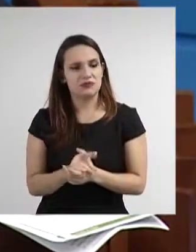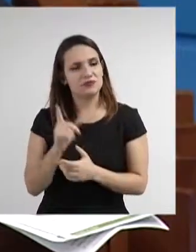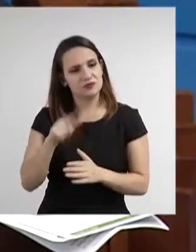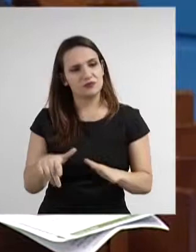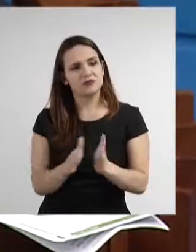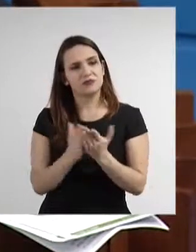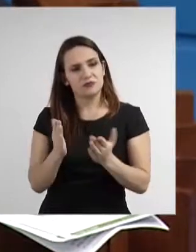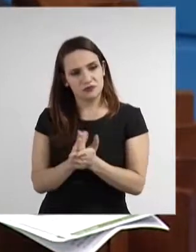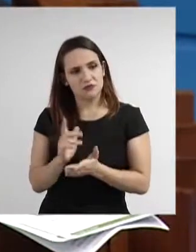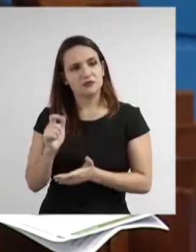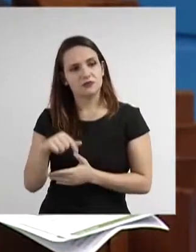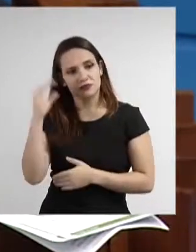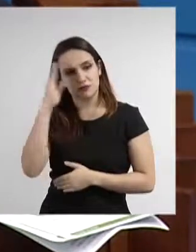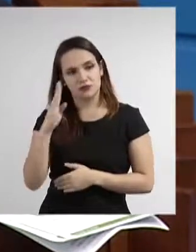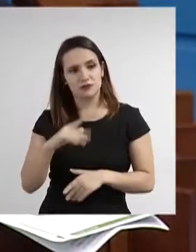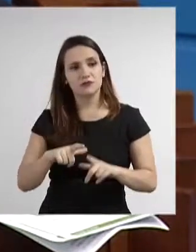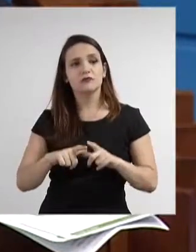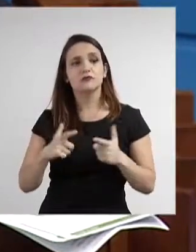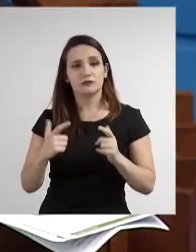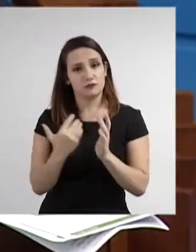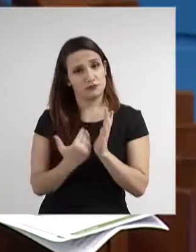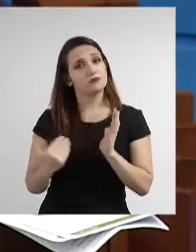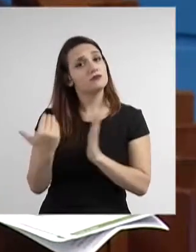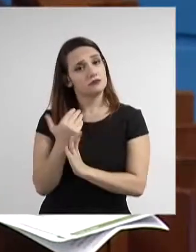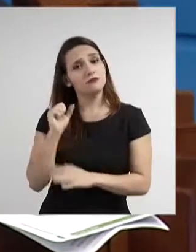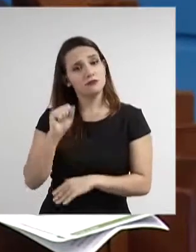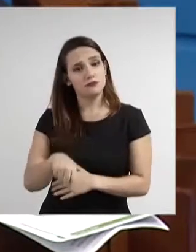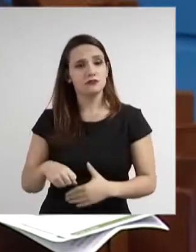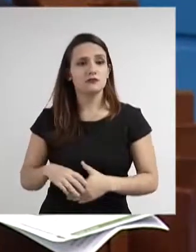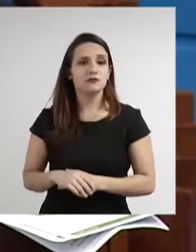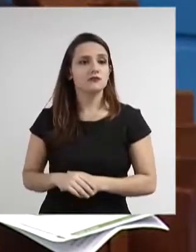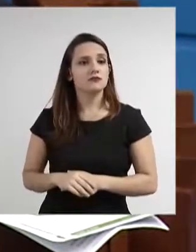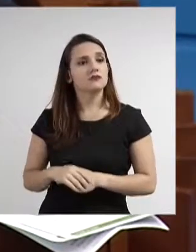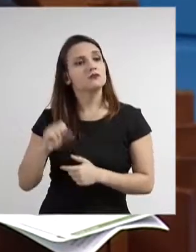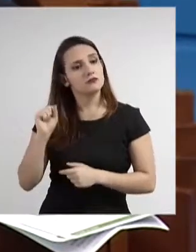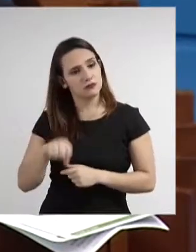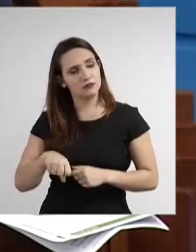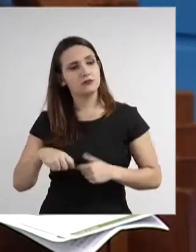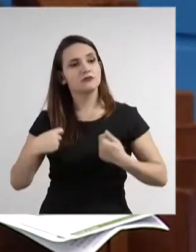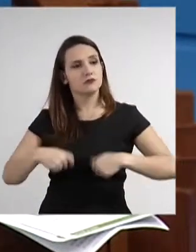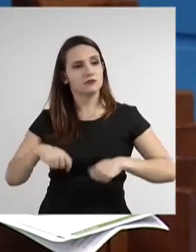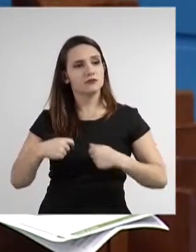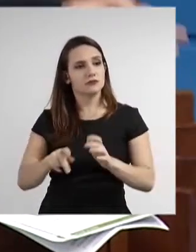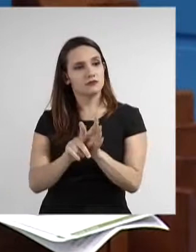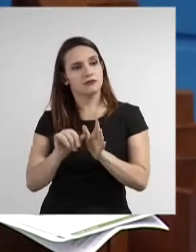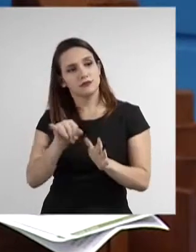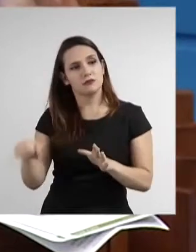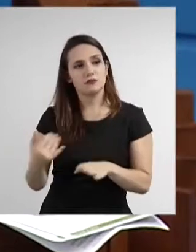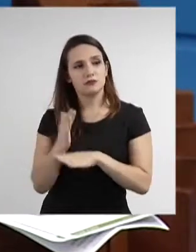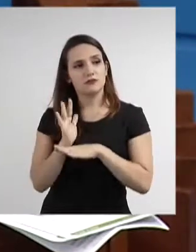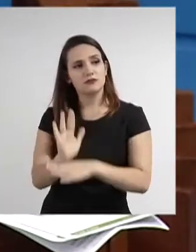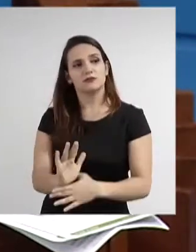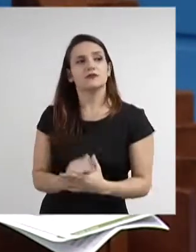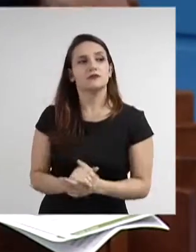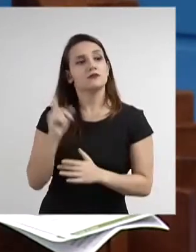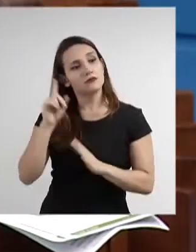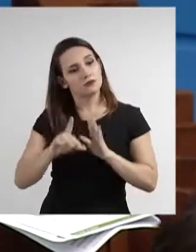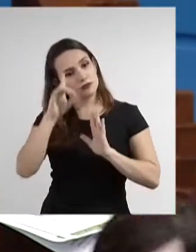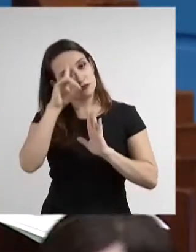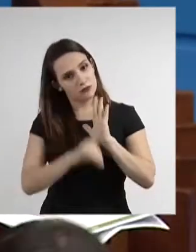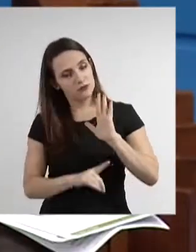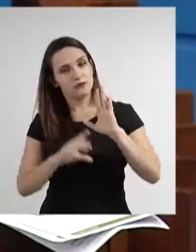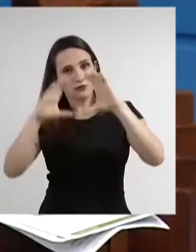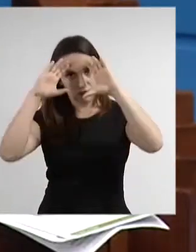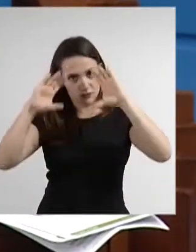no Brasil aumentou nos últimos anos e nós precisamos, sim, de programas sociais como direito